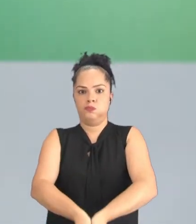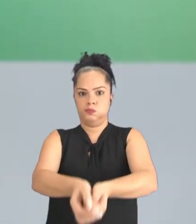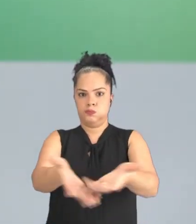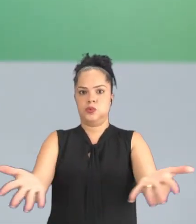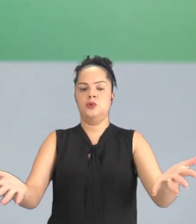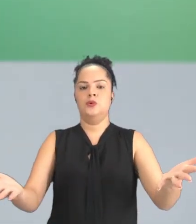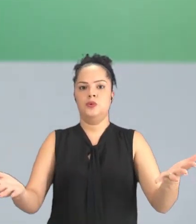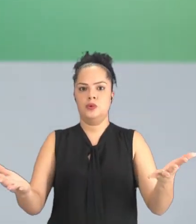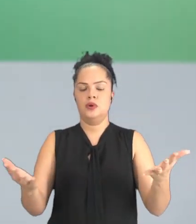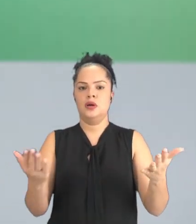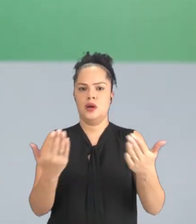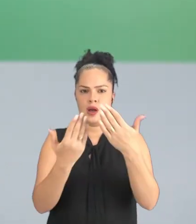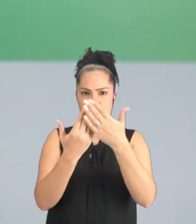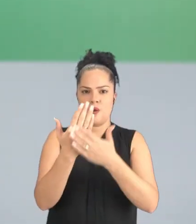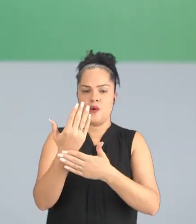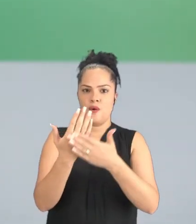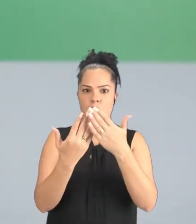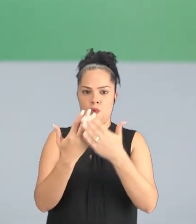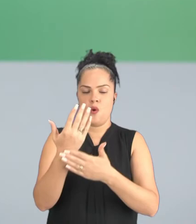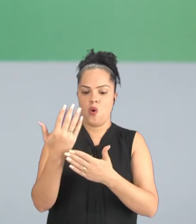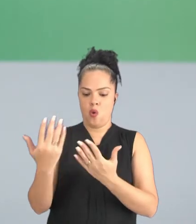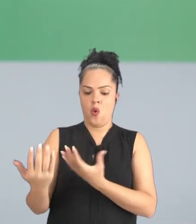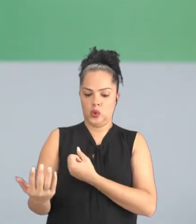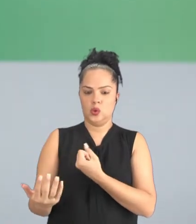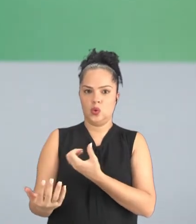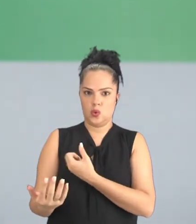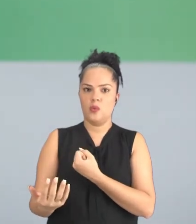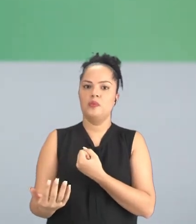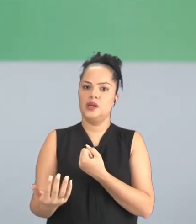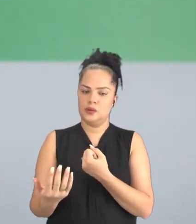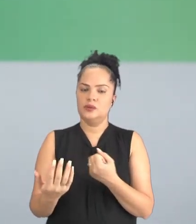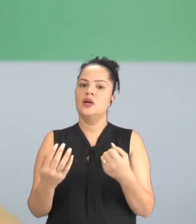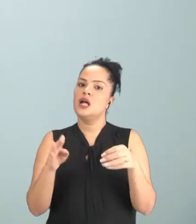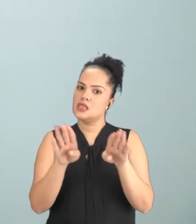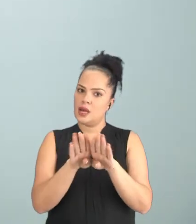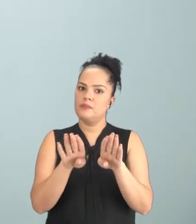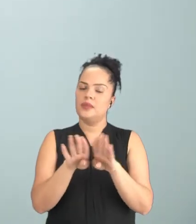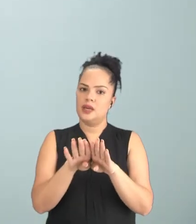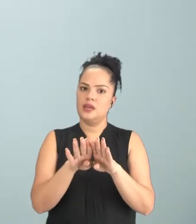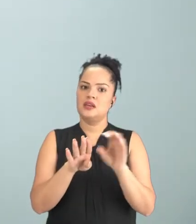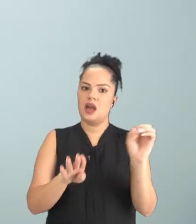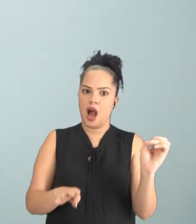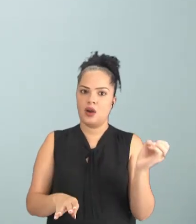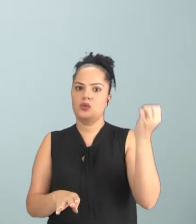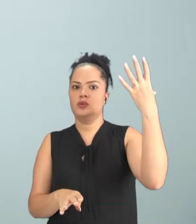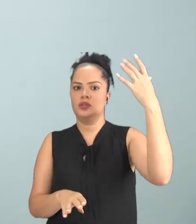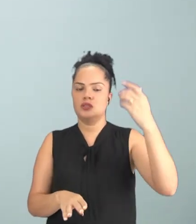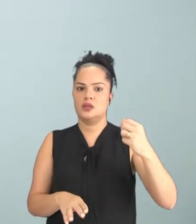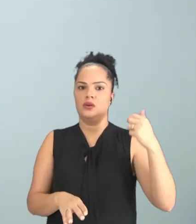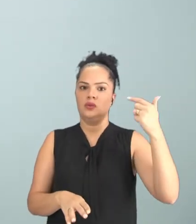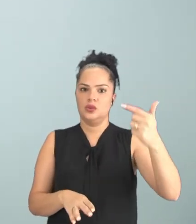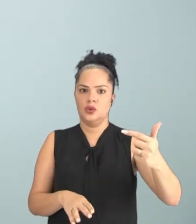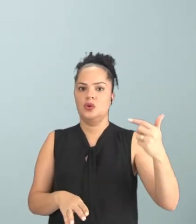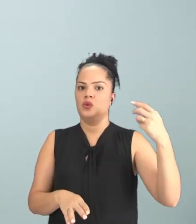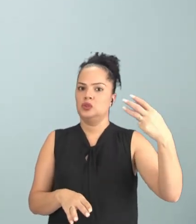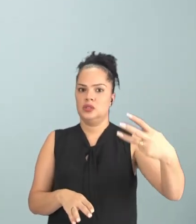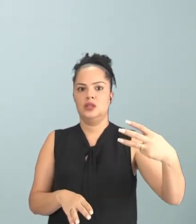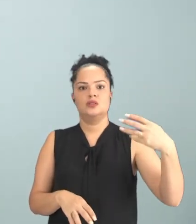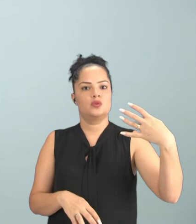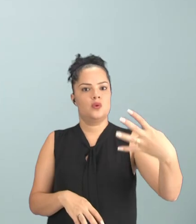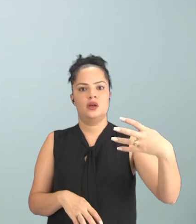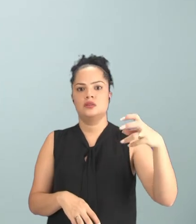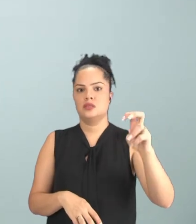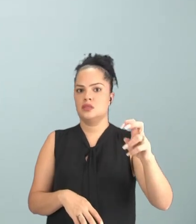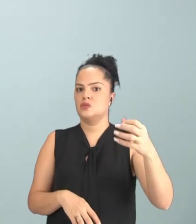que vai ficar botado para cima, também é um espaço equiprovável, porque acontecer 1, 2, 3, 4, 5 ou 6,